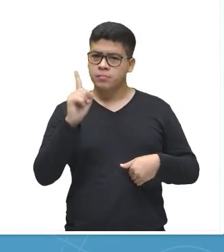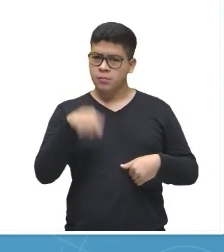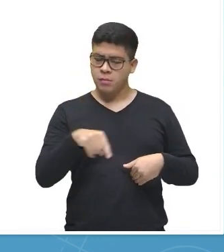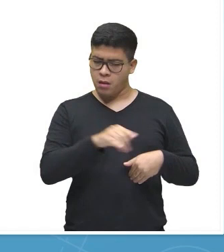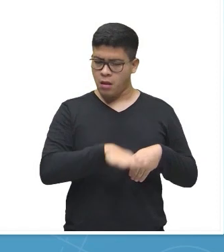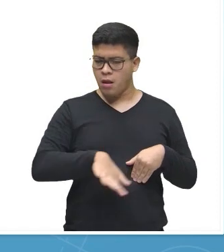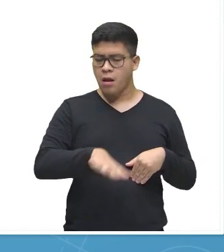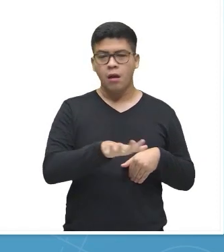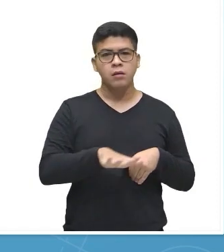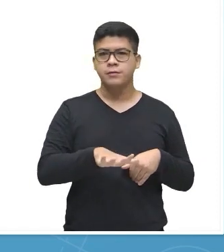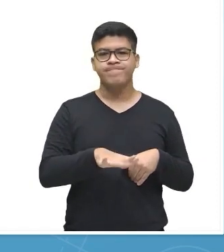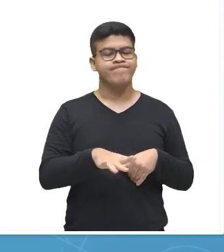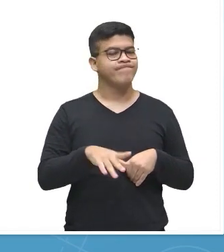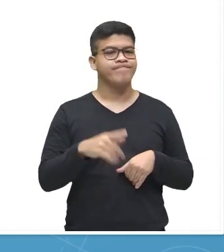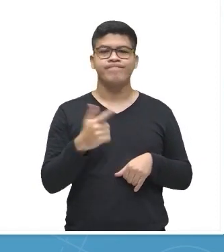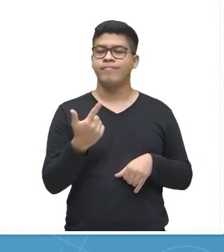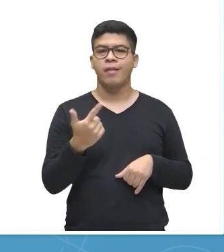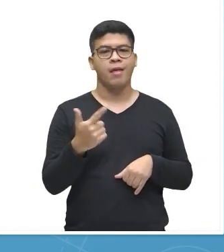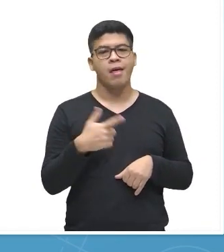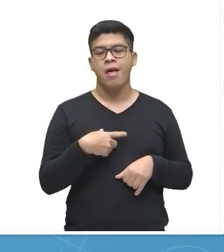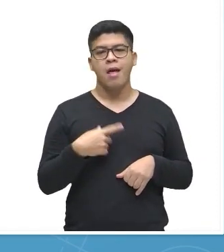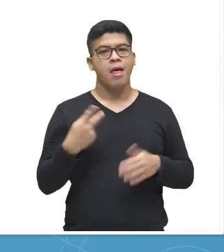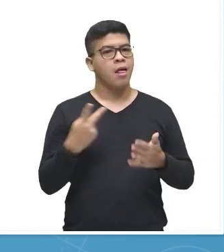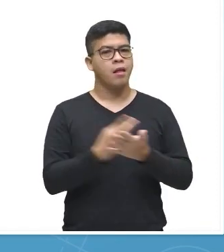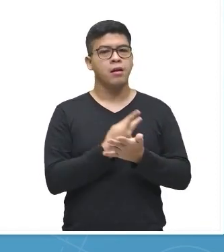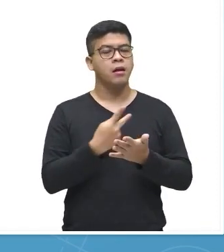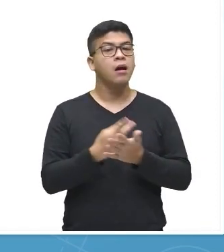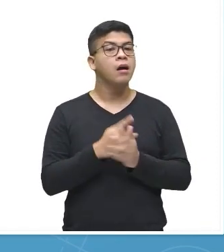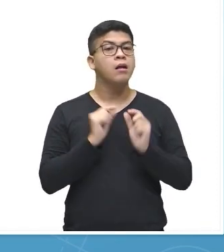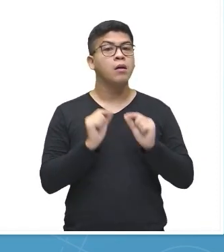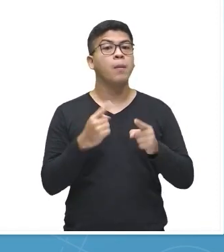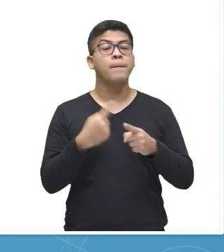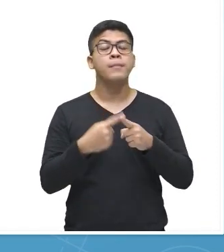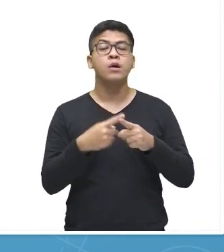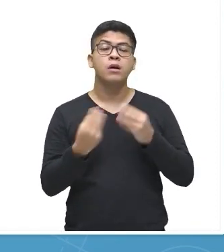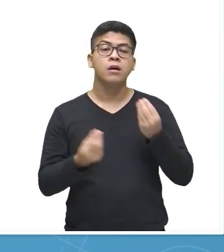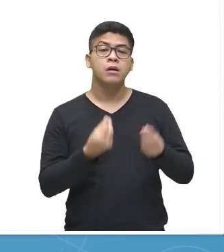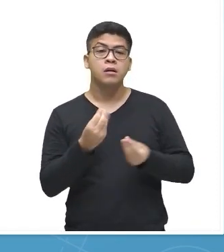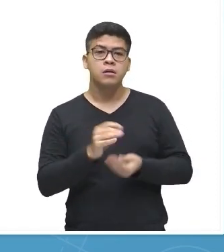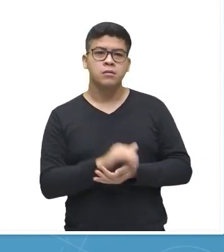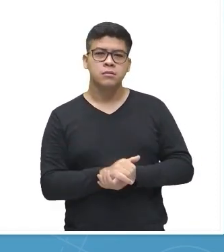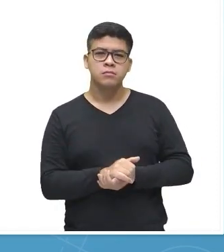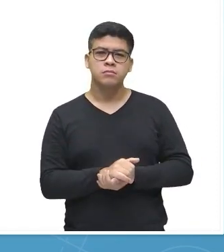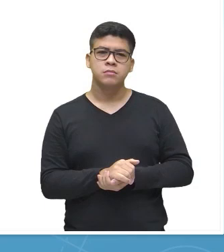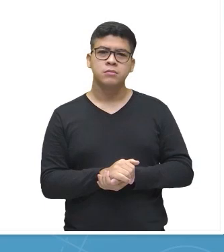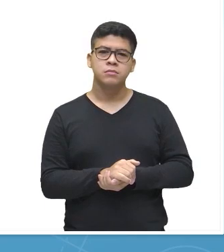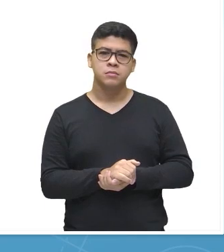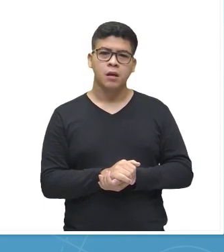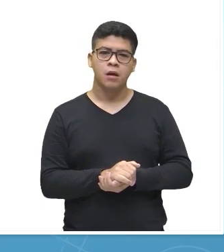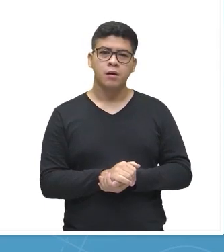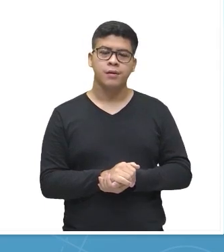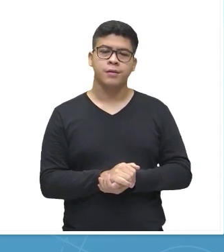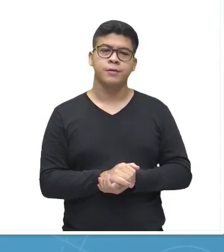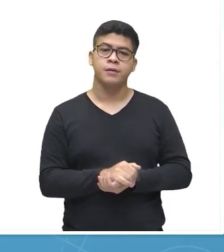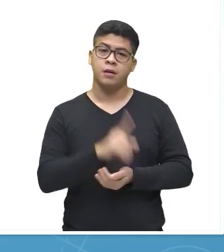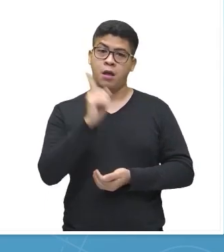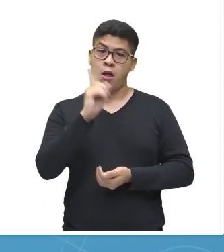humana. Não também. Por quê? Porque essa é a dimensão física,